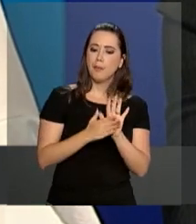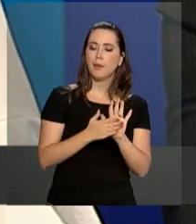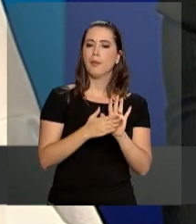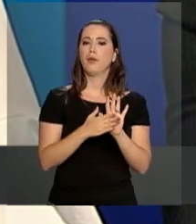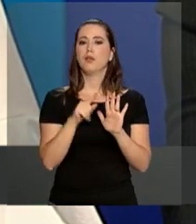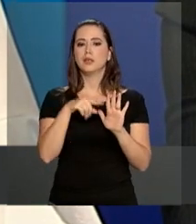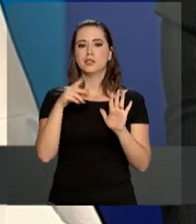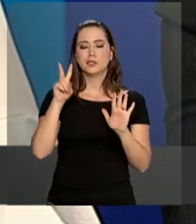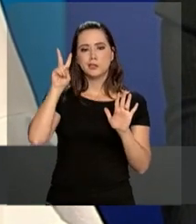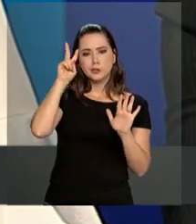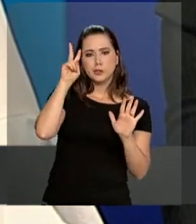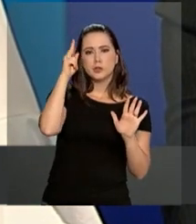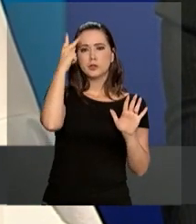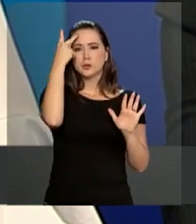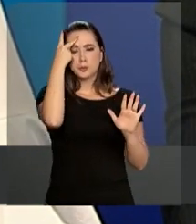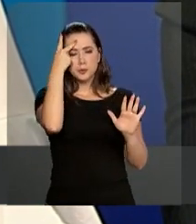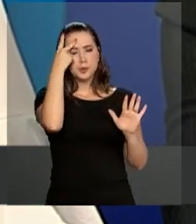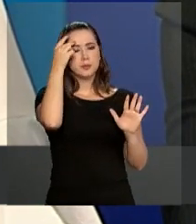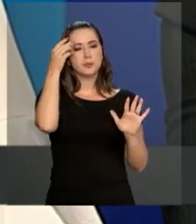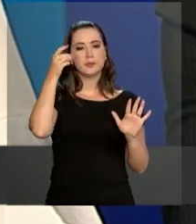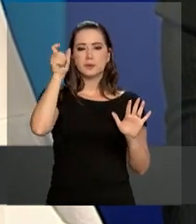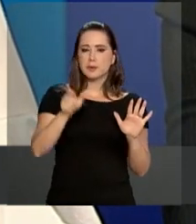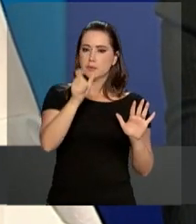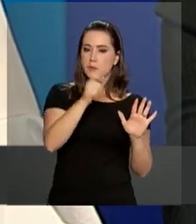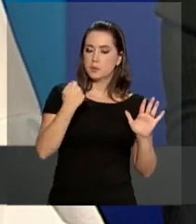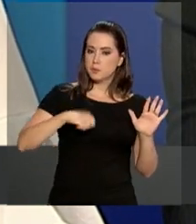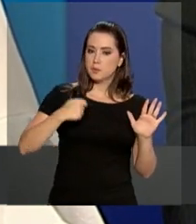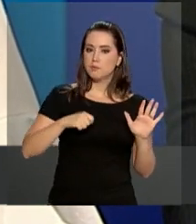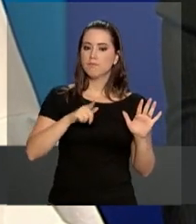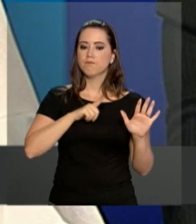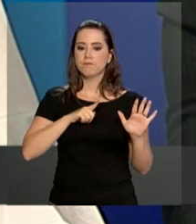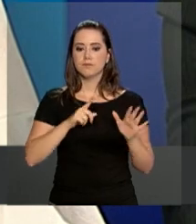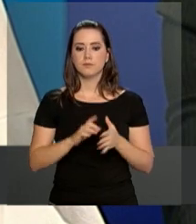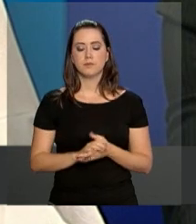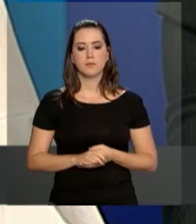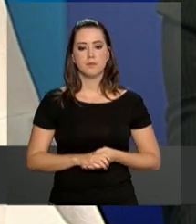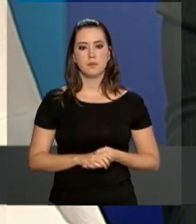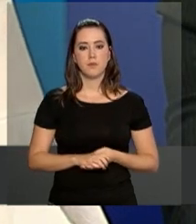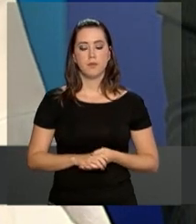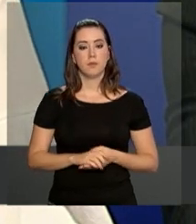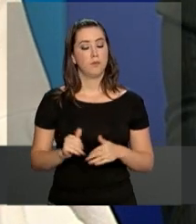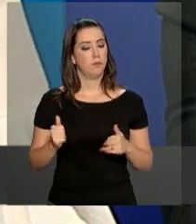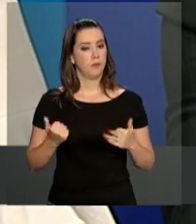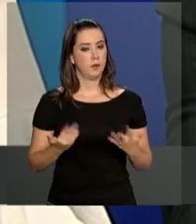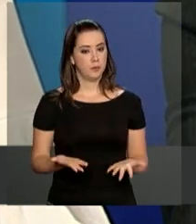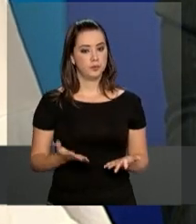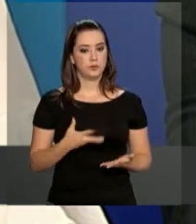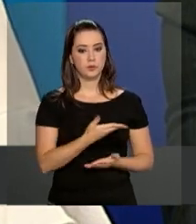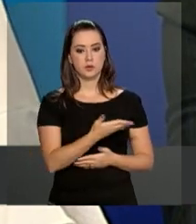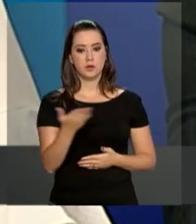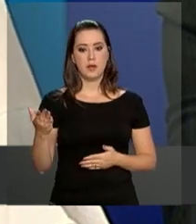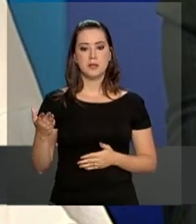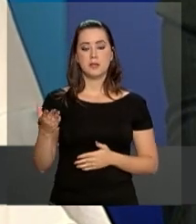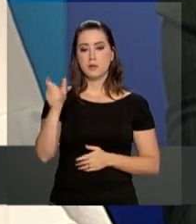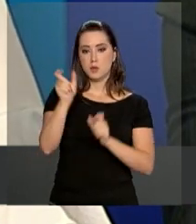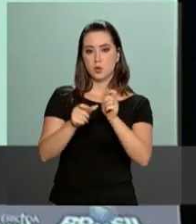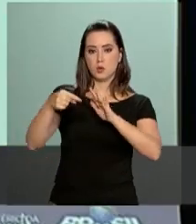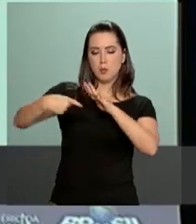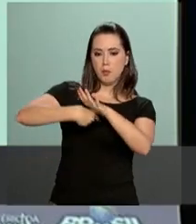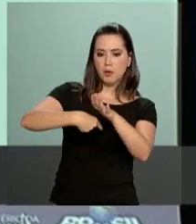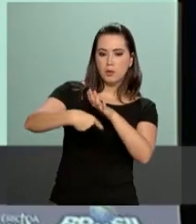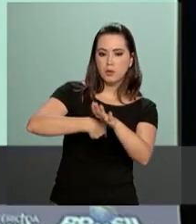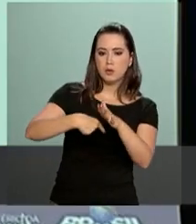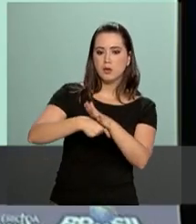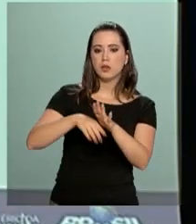de reflexão por parte dos participantes bom como todo mundo vai perguntar não é